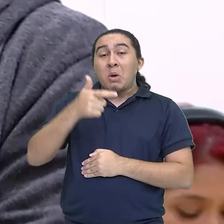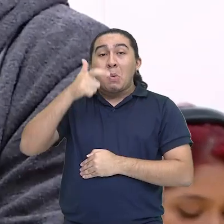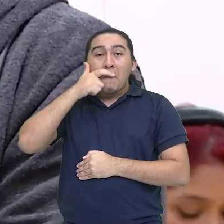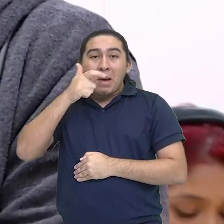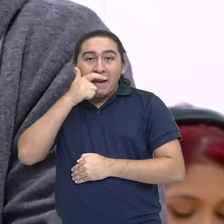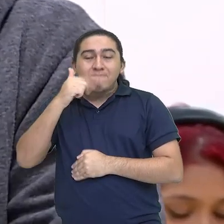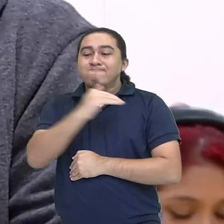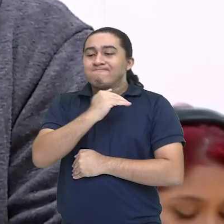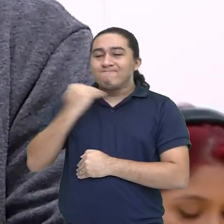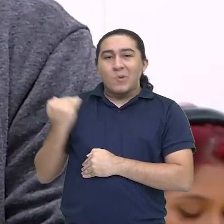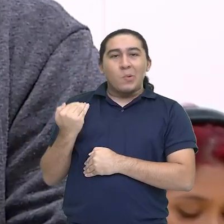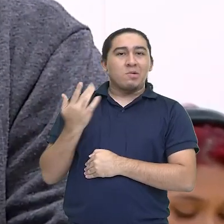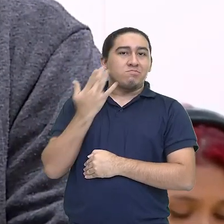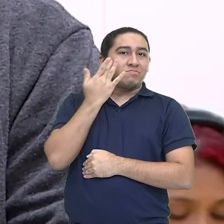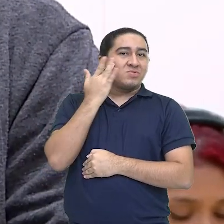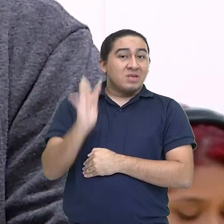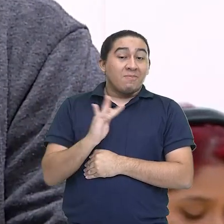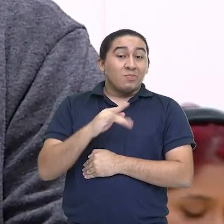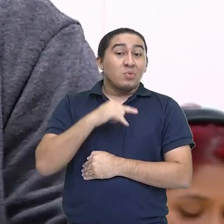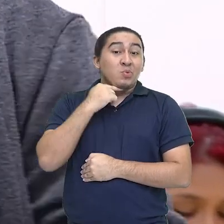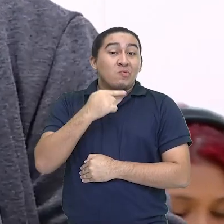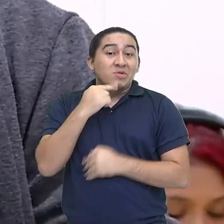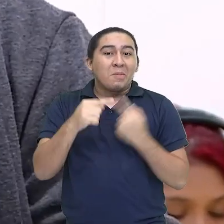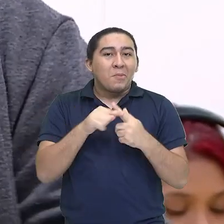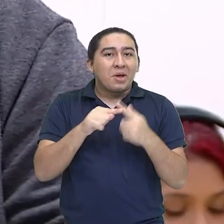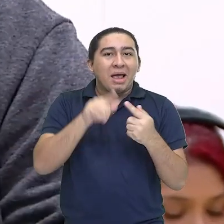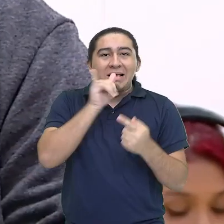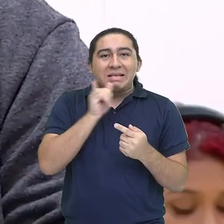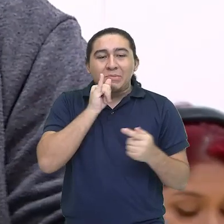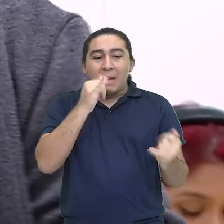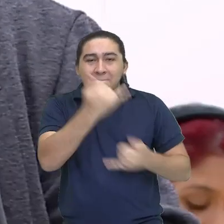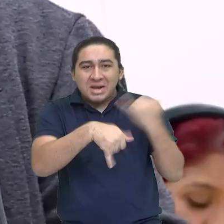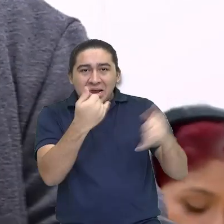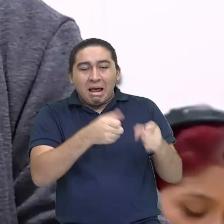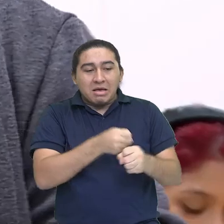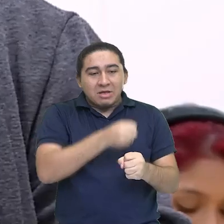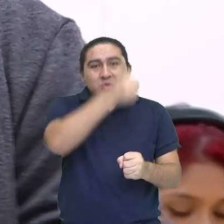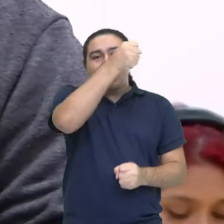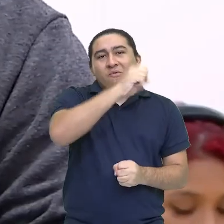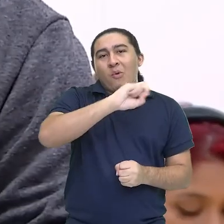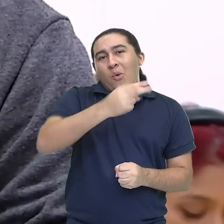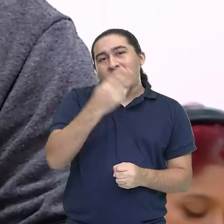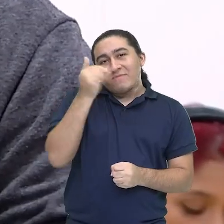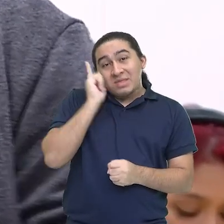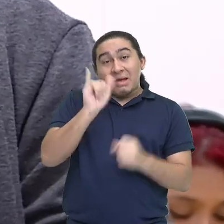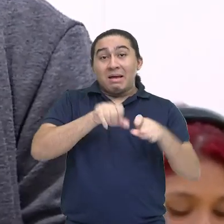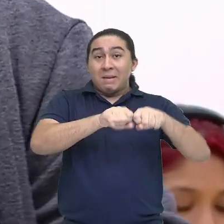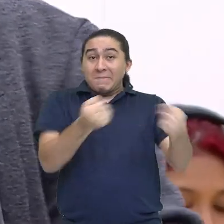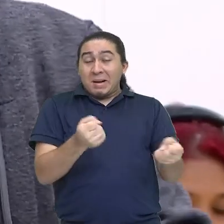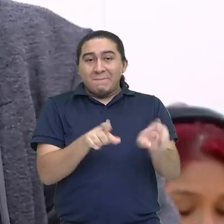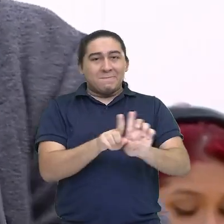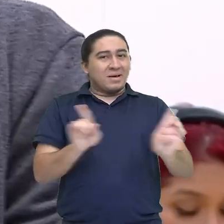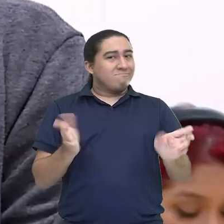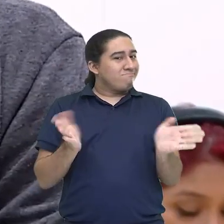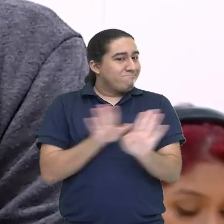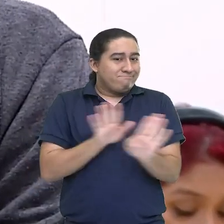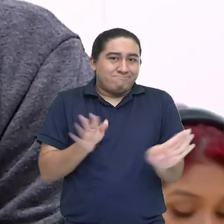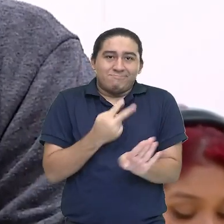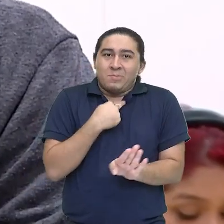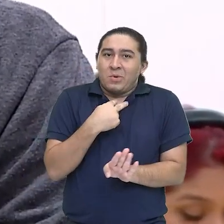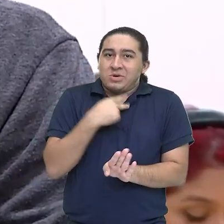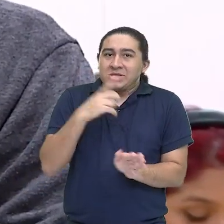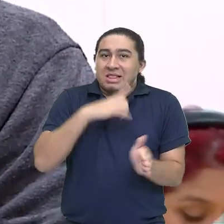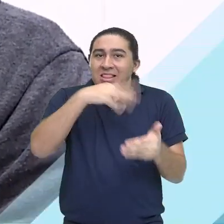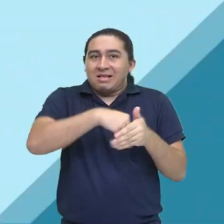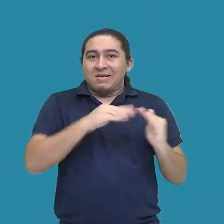não sei se porque era para não brincar com o guarda-chuva, para não danificar, não quebrar. Mas, enfim, não podia abrir o guarda-chuva